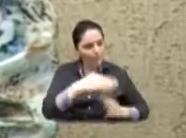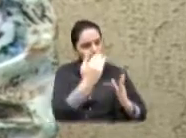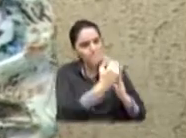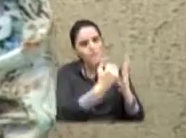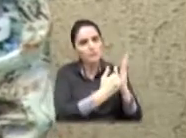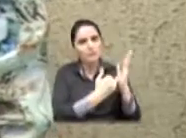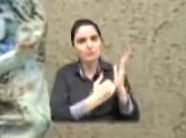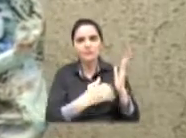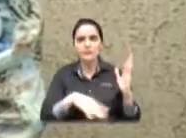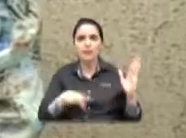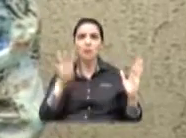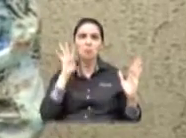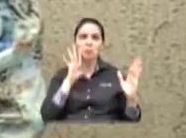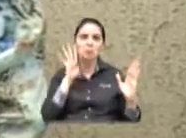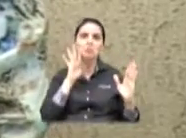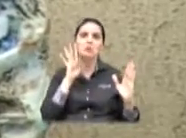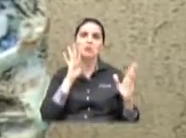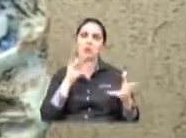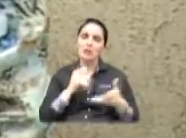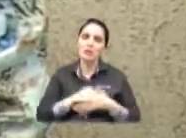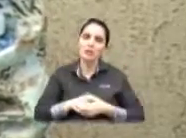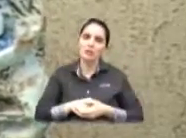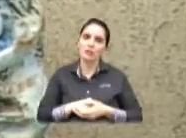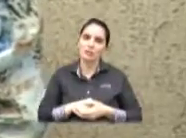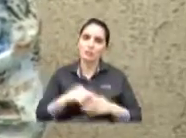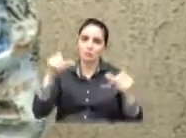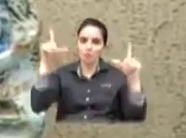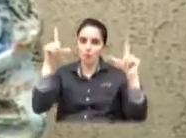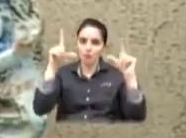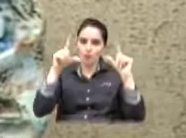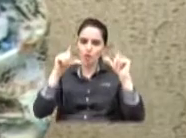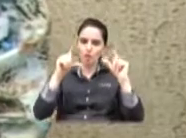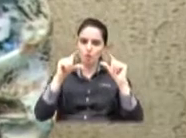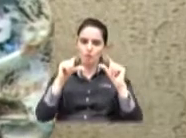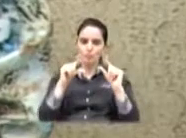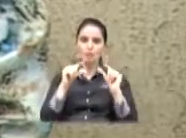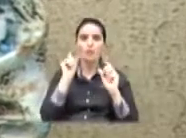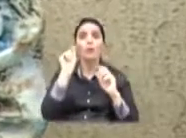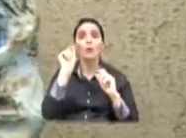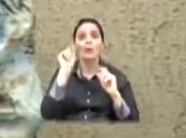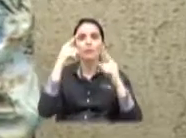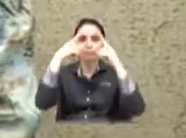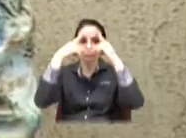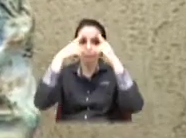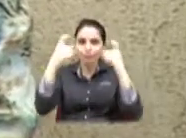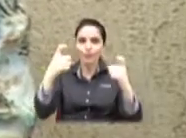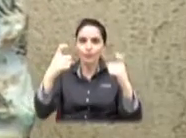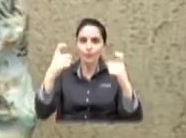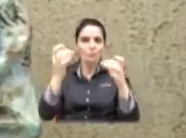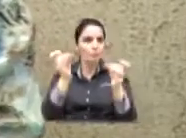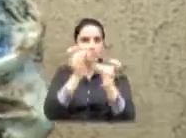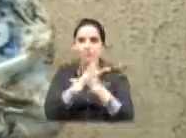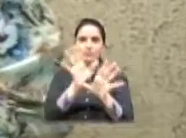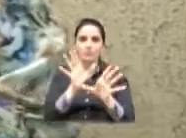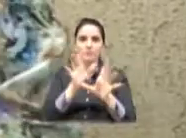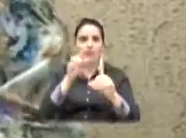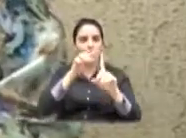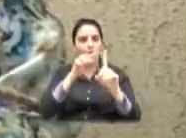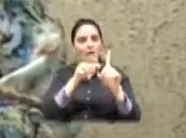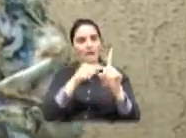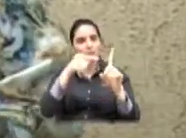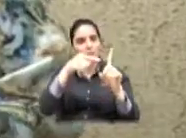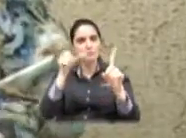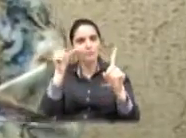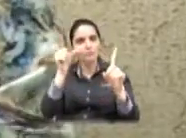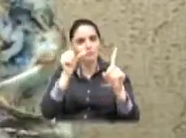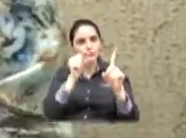escola com o intuito de diminuir a violência diminuir o número de adolescentes grávidas e diminuir